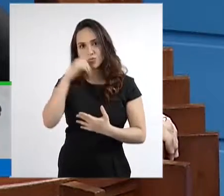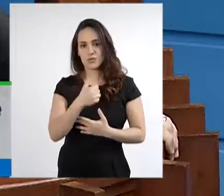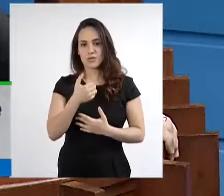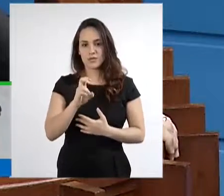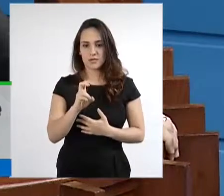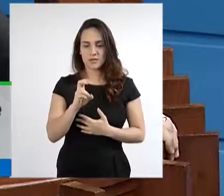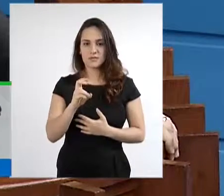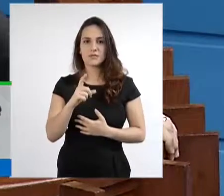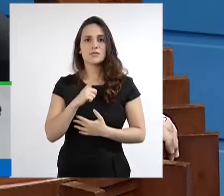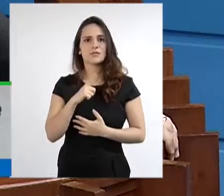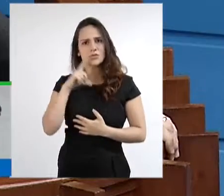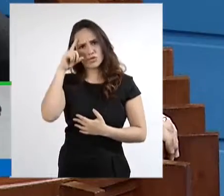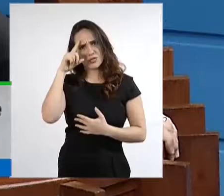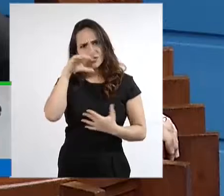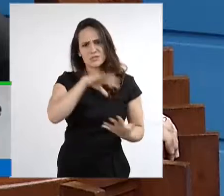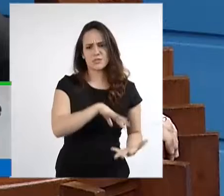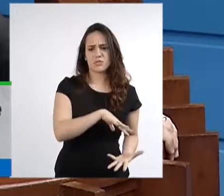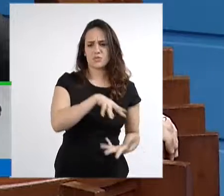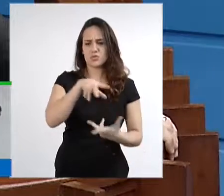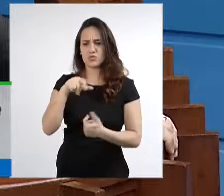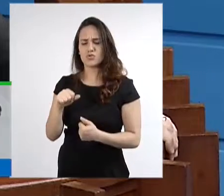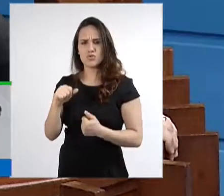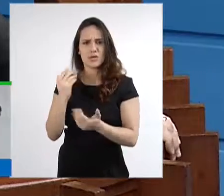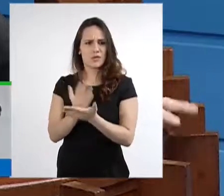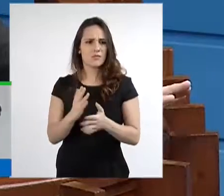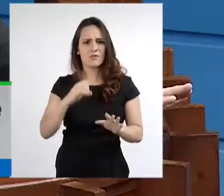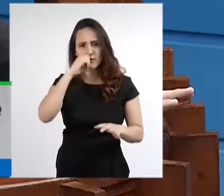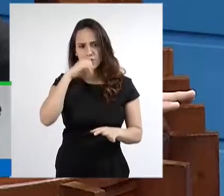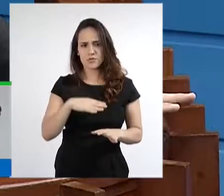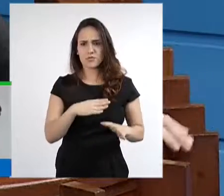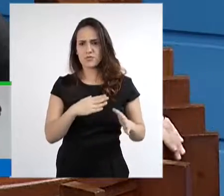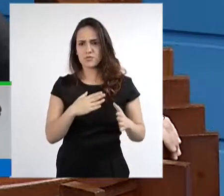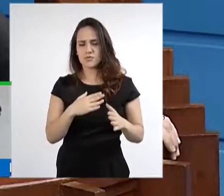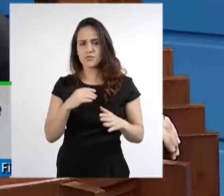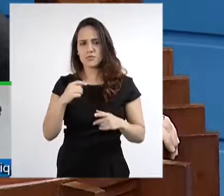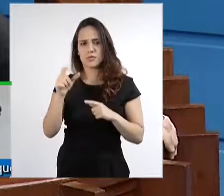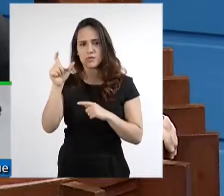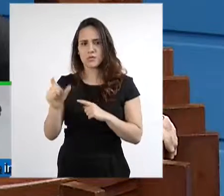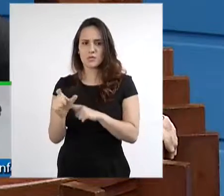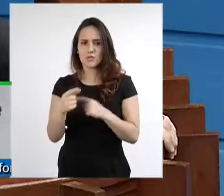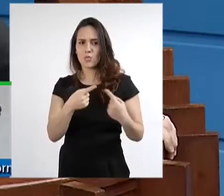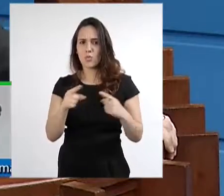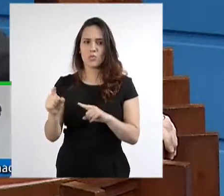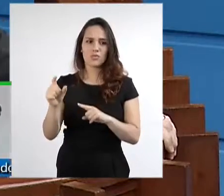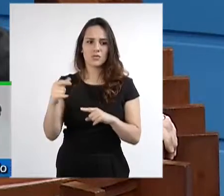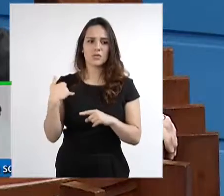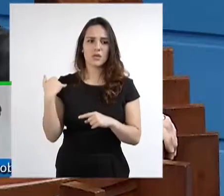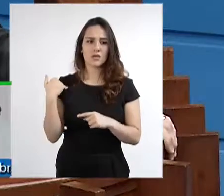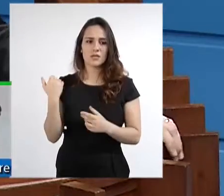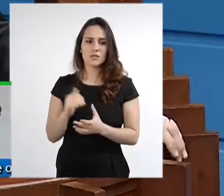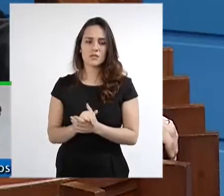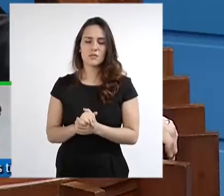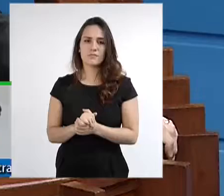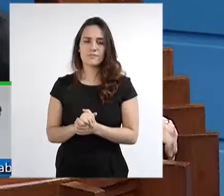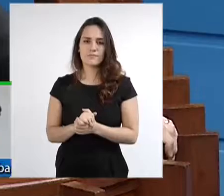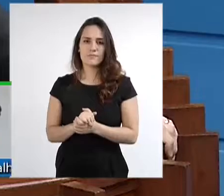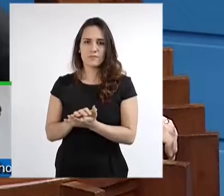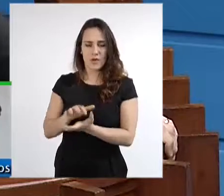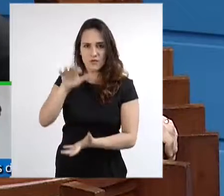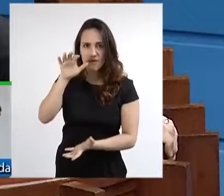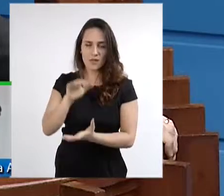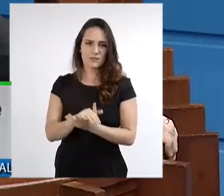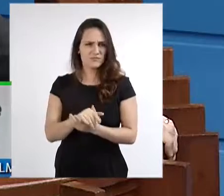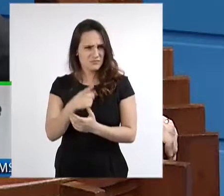Enfrentamento à Violência contra o Idoso. E para a gente ter uma ideia de como está aumentando a